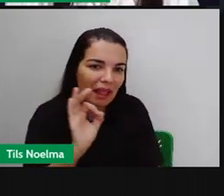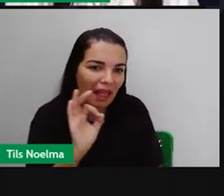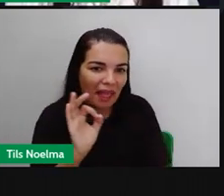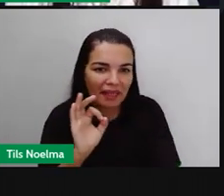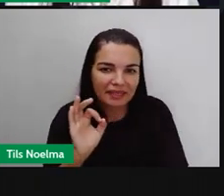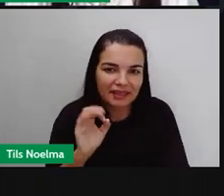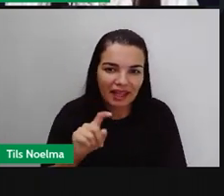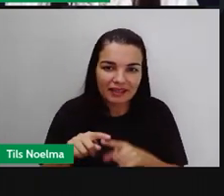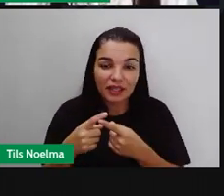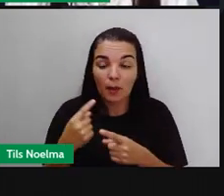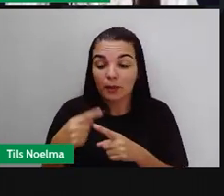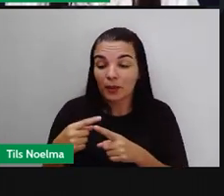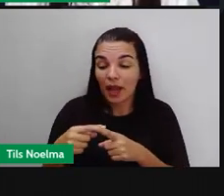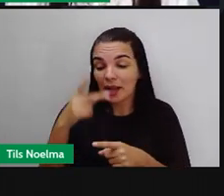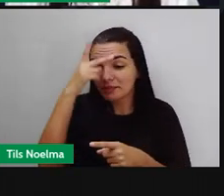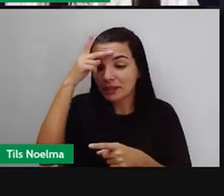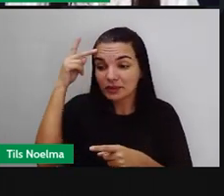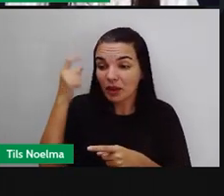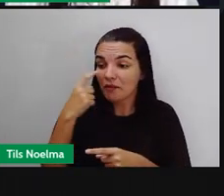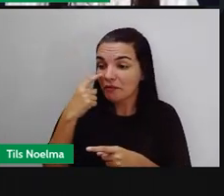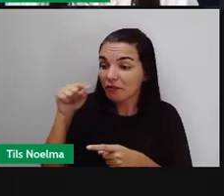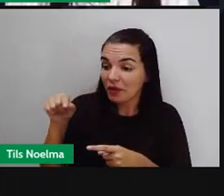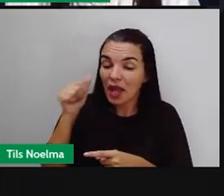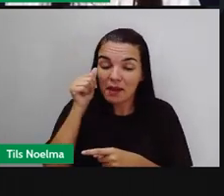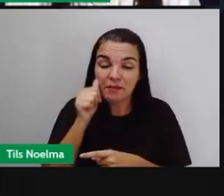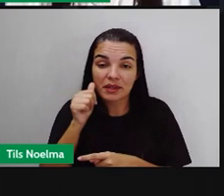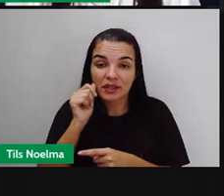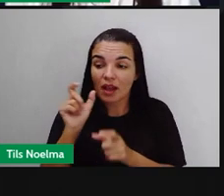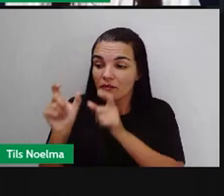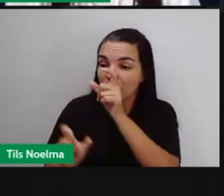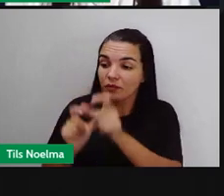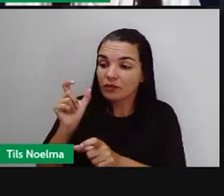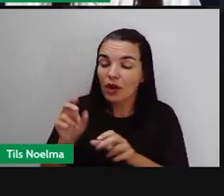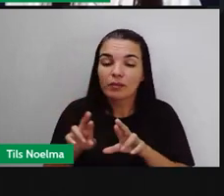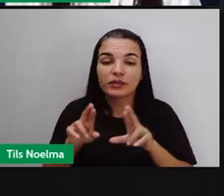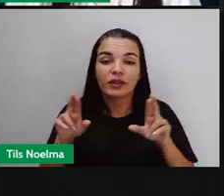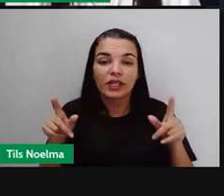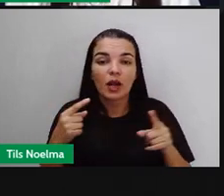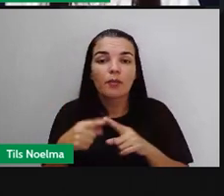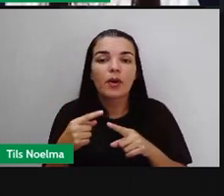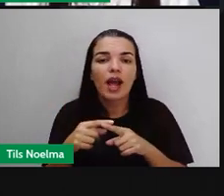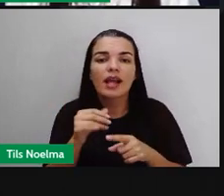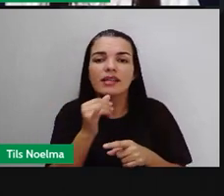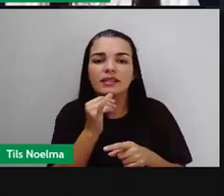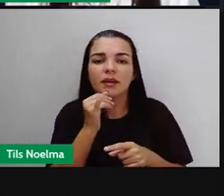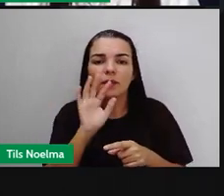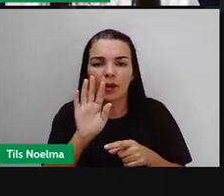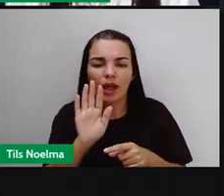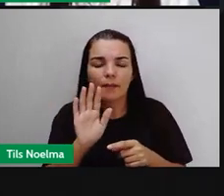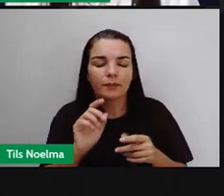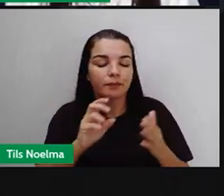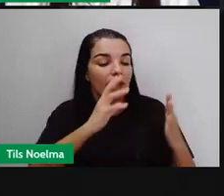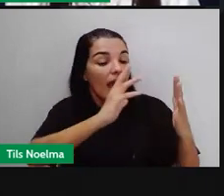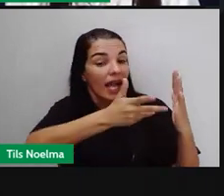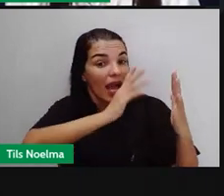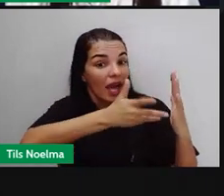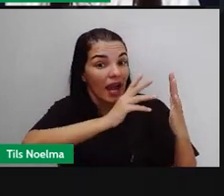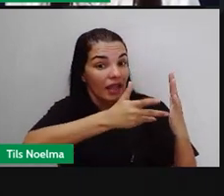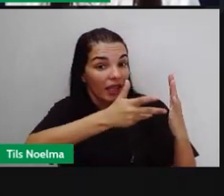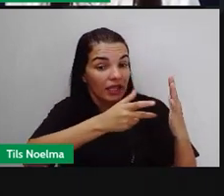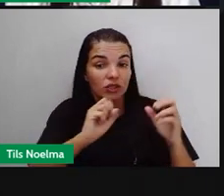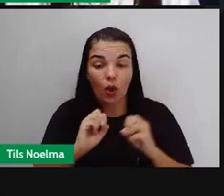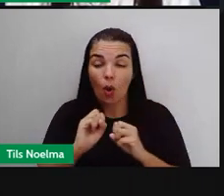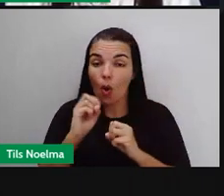veem ela de forma diferente. Essa questão de você caracterizar um sujeito, que nesse caso aí,